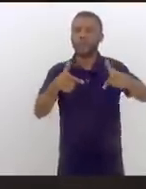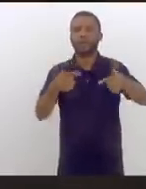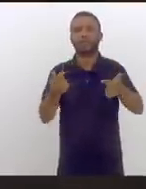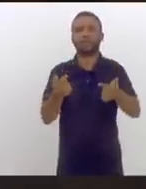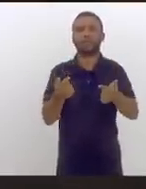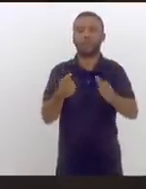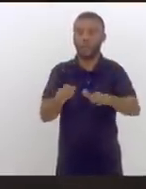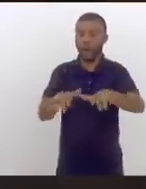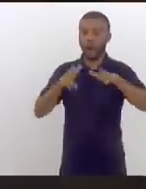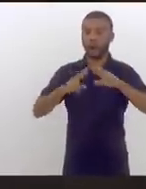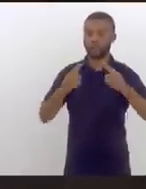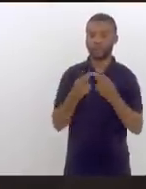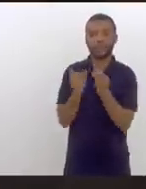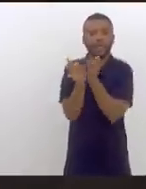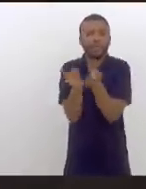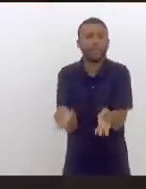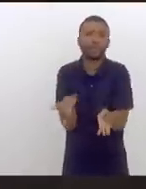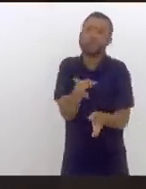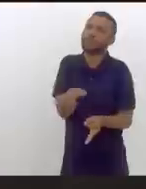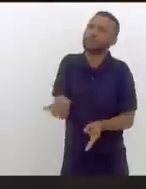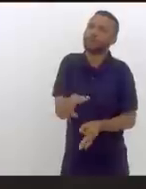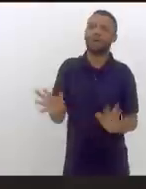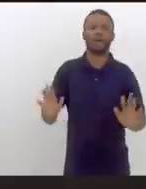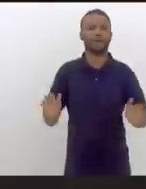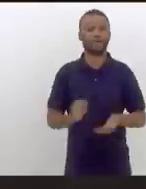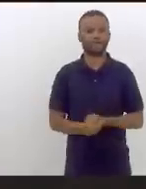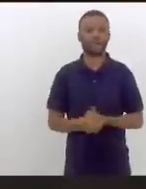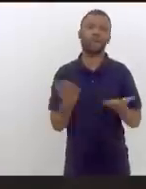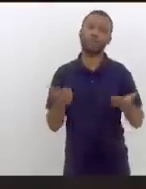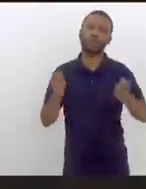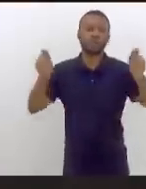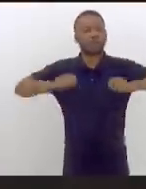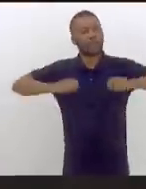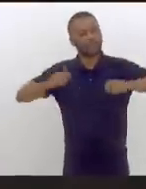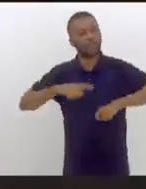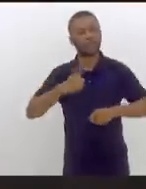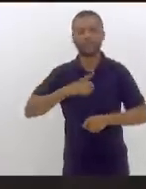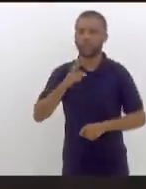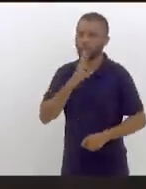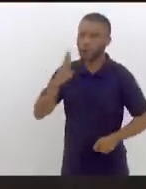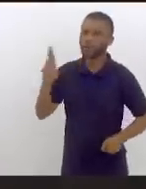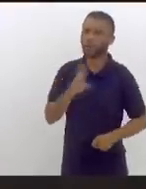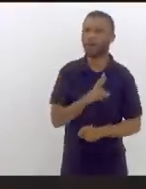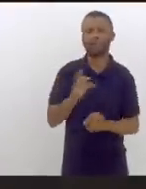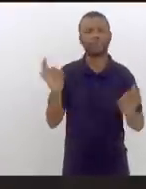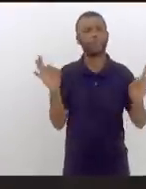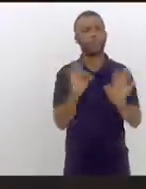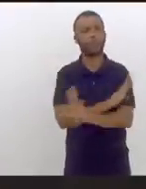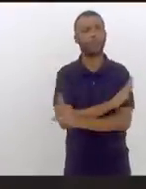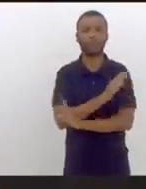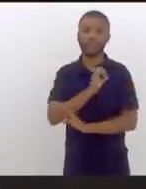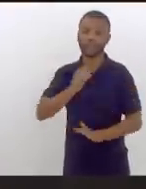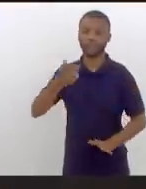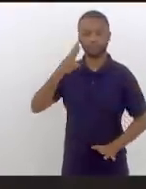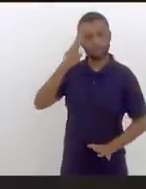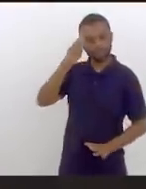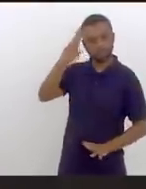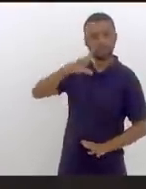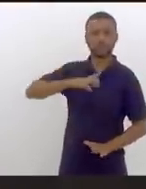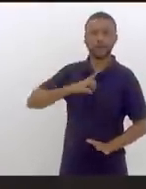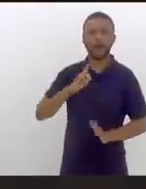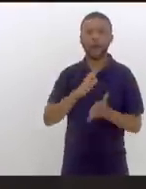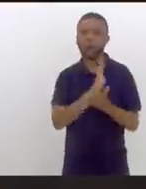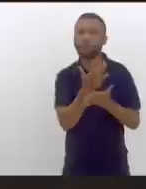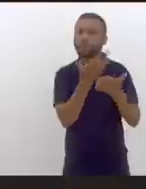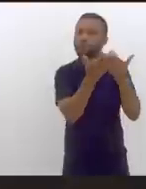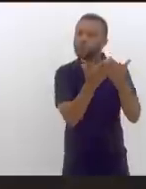audiência simples entendeu então a gente já pode sair aqui hoje com uma resposta se o comandante já tiver alguma coisa a respeito disso